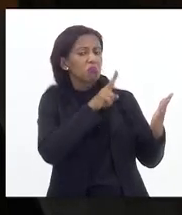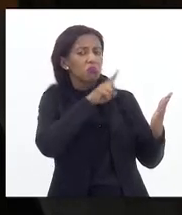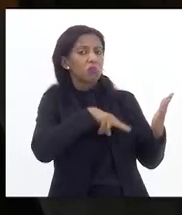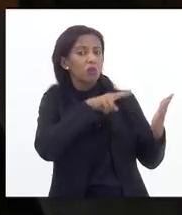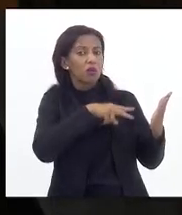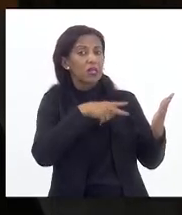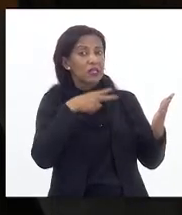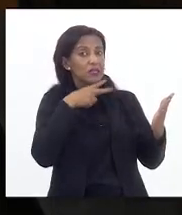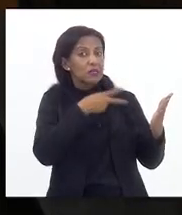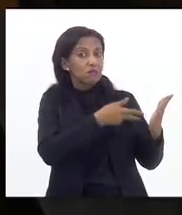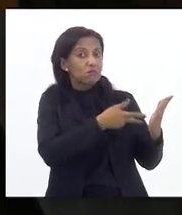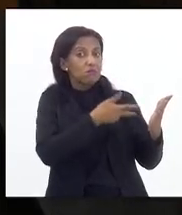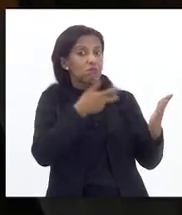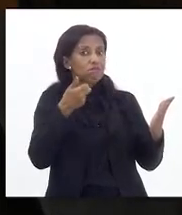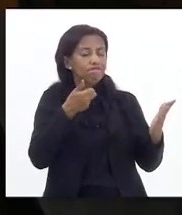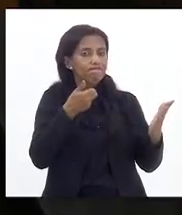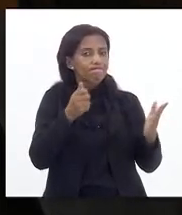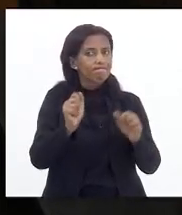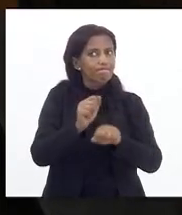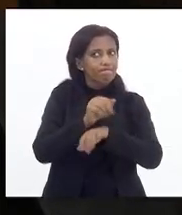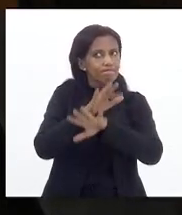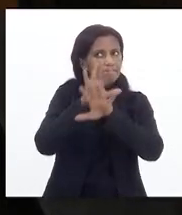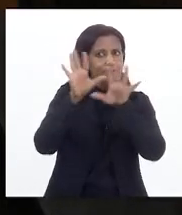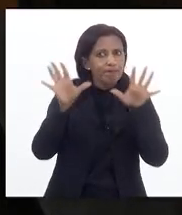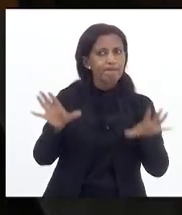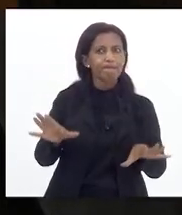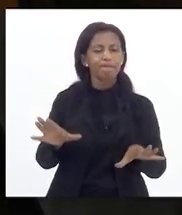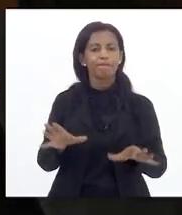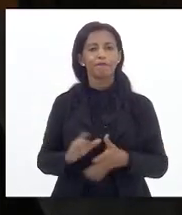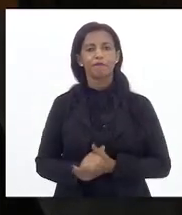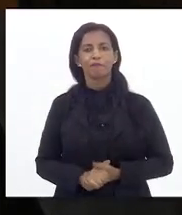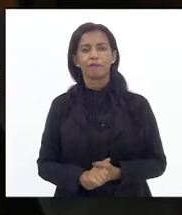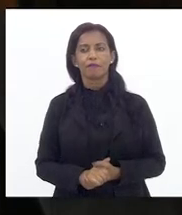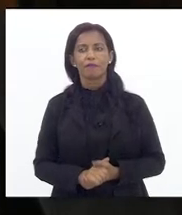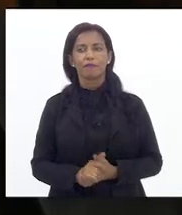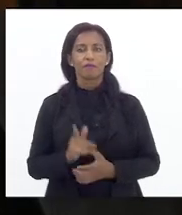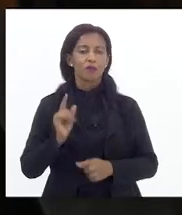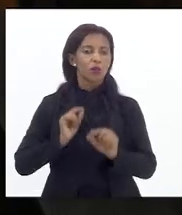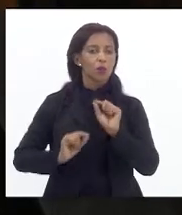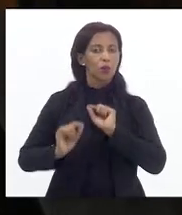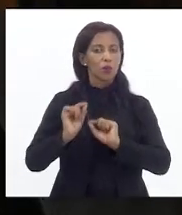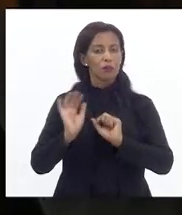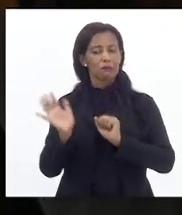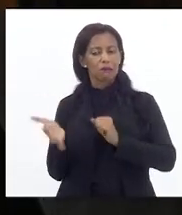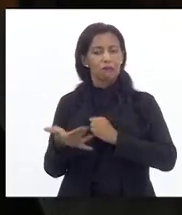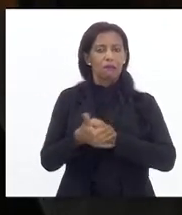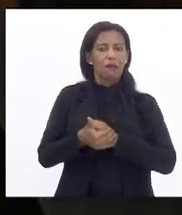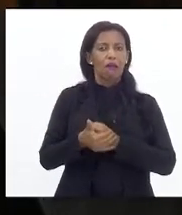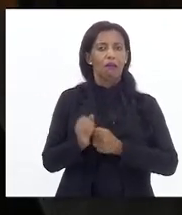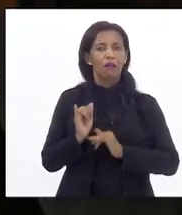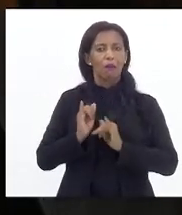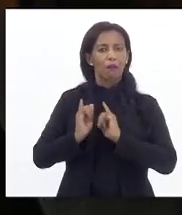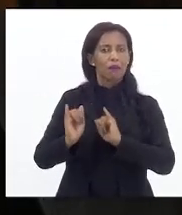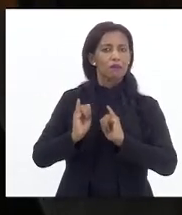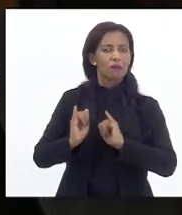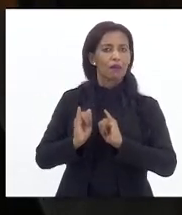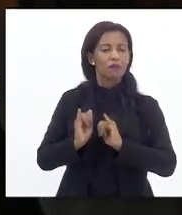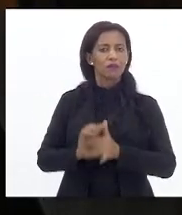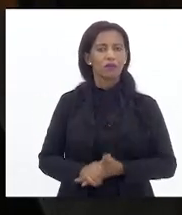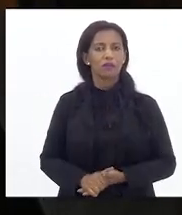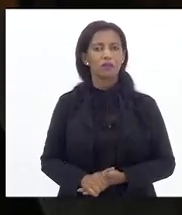o que a gente percebeu toda clareza o que o que existe por trás dessas mensagens